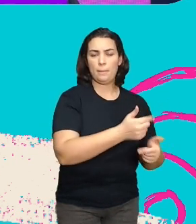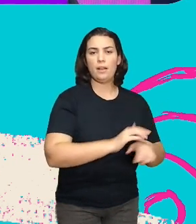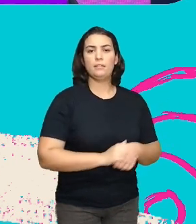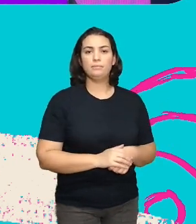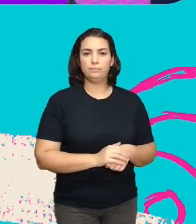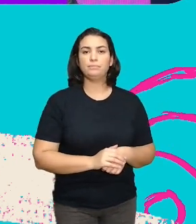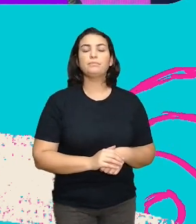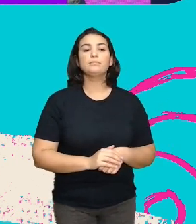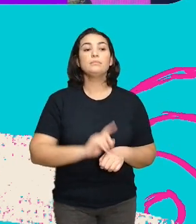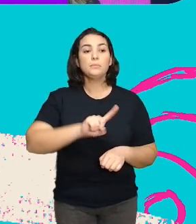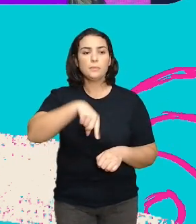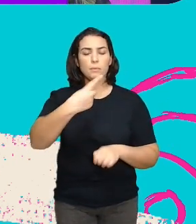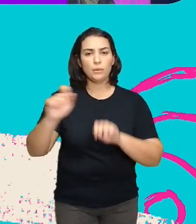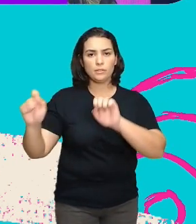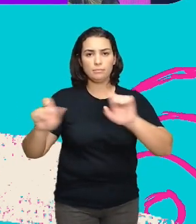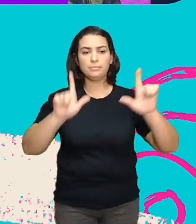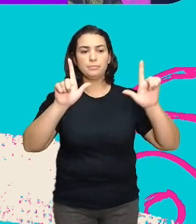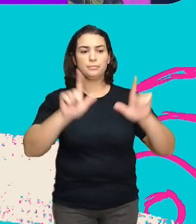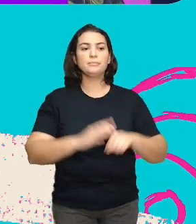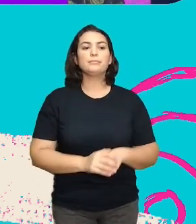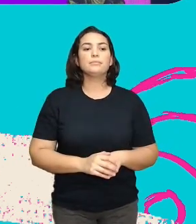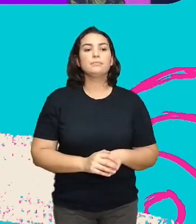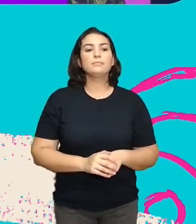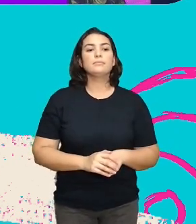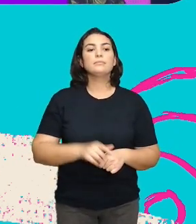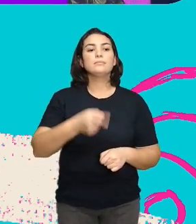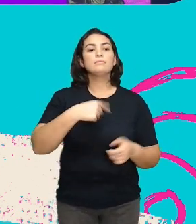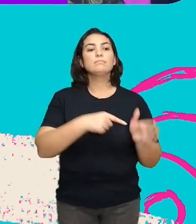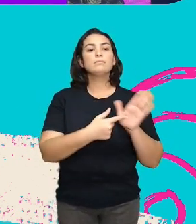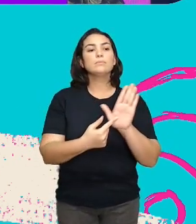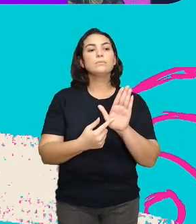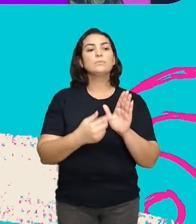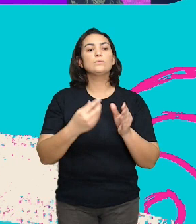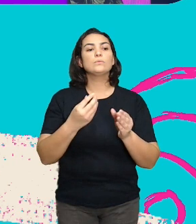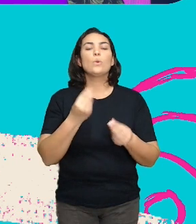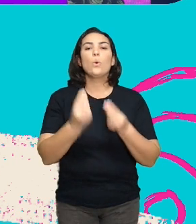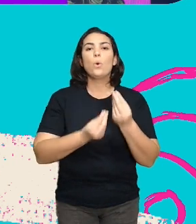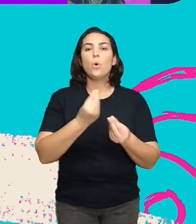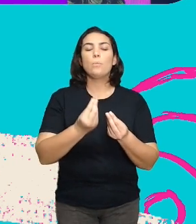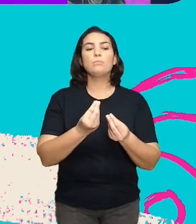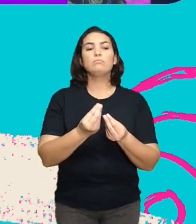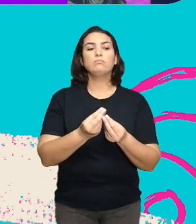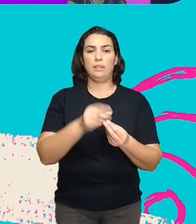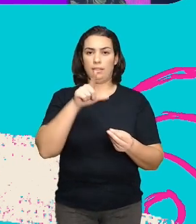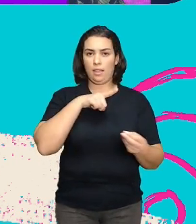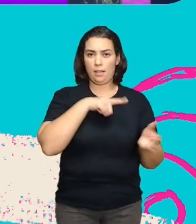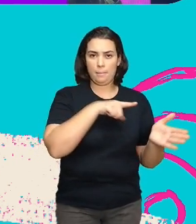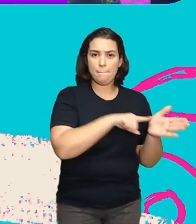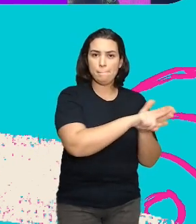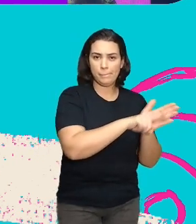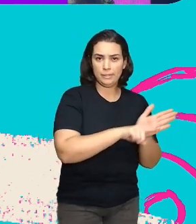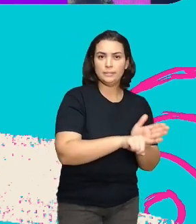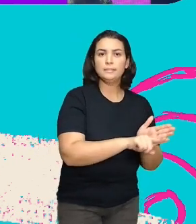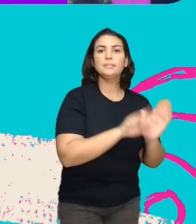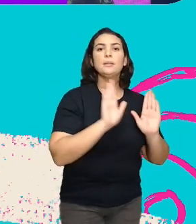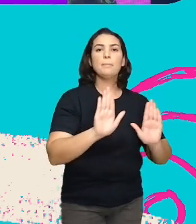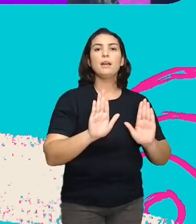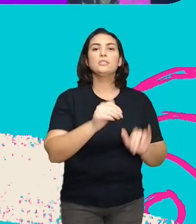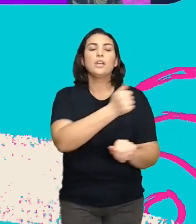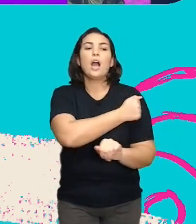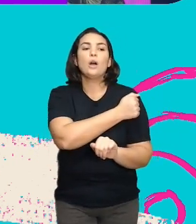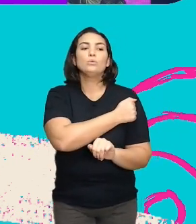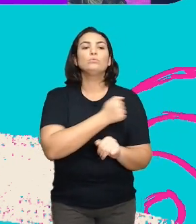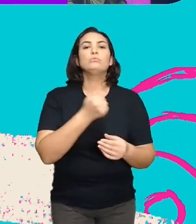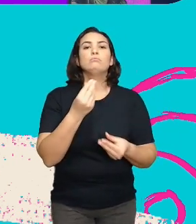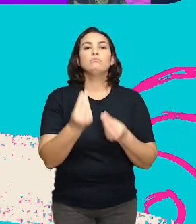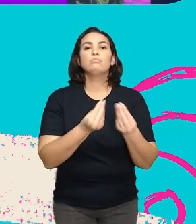seguida aqui, discute um pouquinho sobre o que atrai, né, a partir dessa pesquisa da ACAT, os estudantes para um curso na área